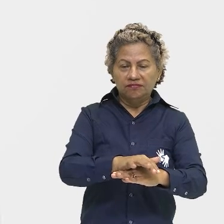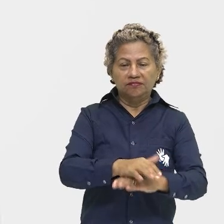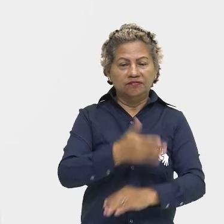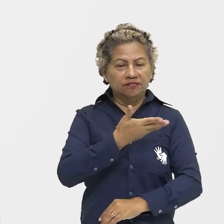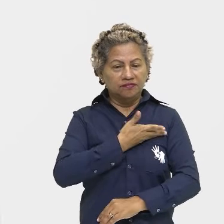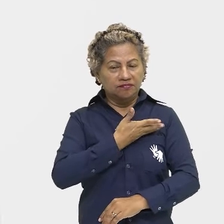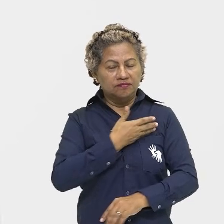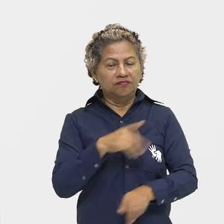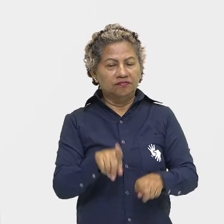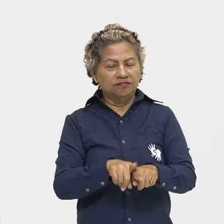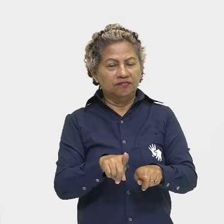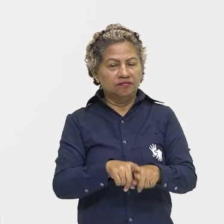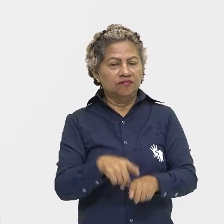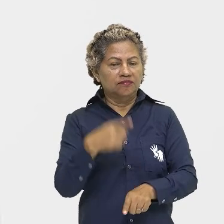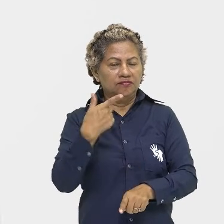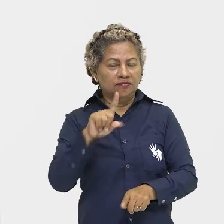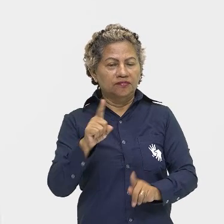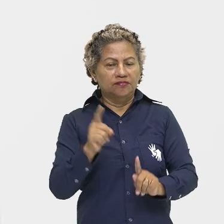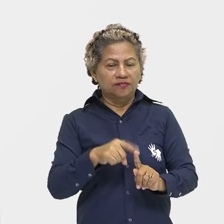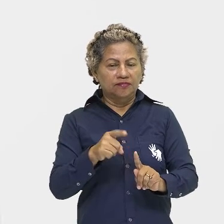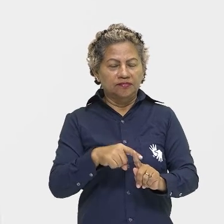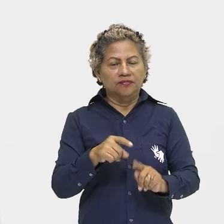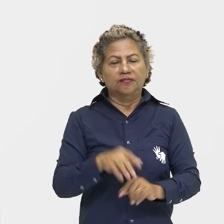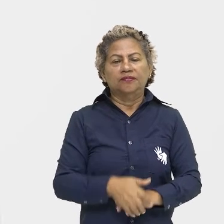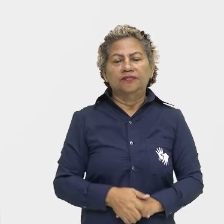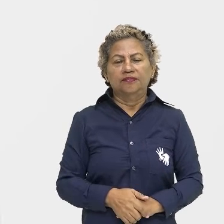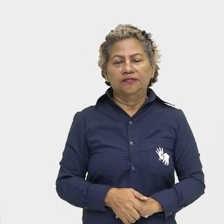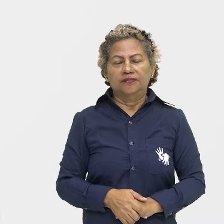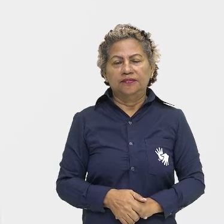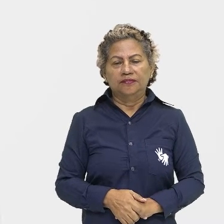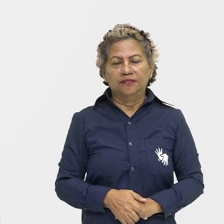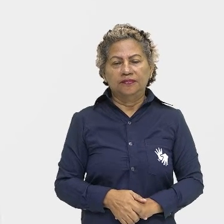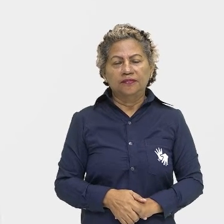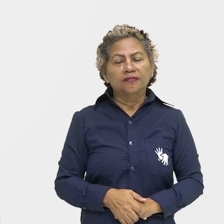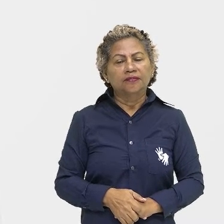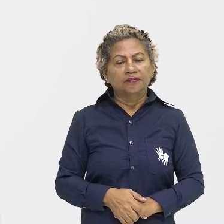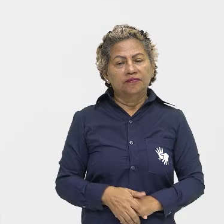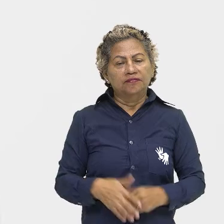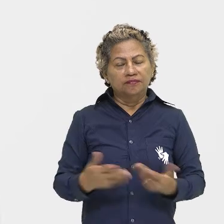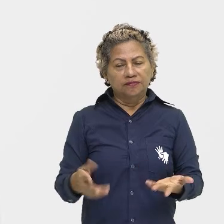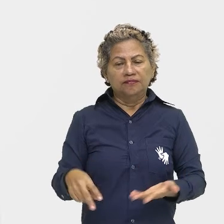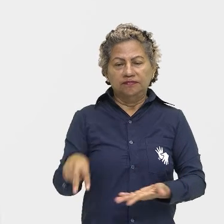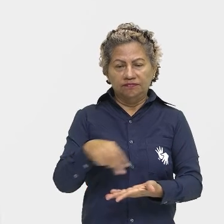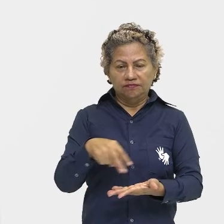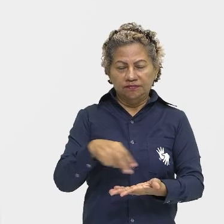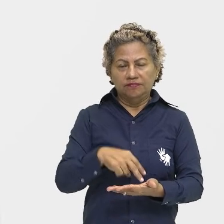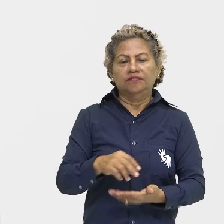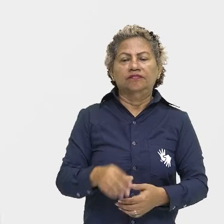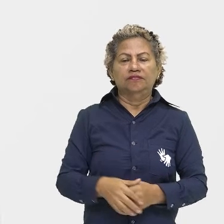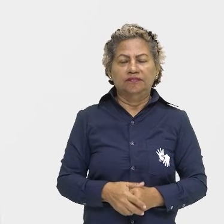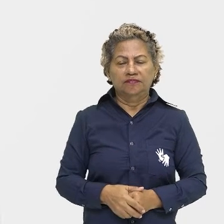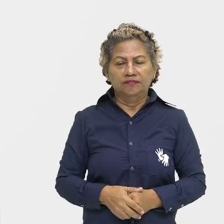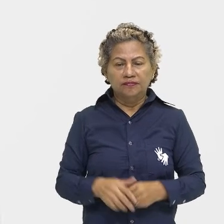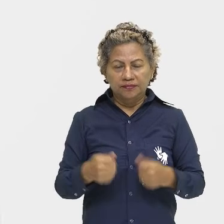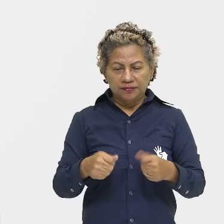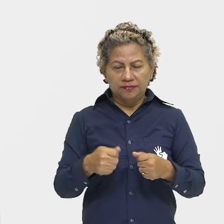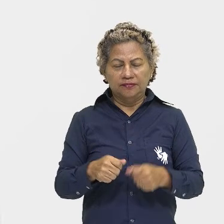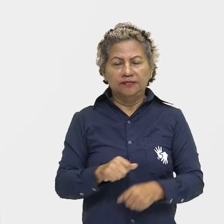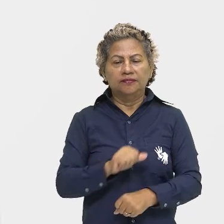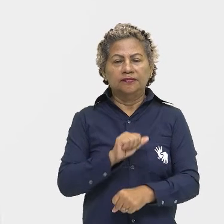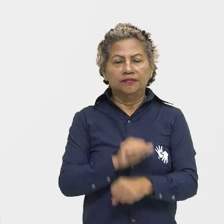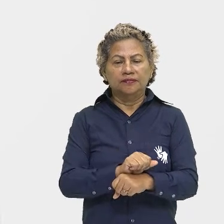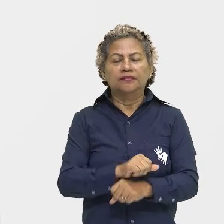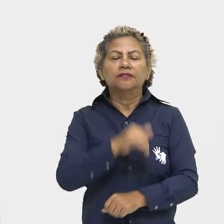o uso de carga, certo? Então, no caso da dança, o alongamento estático está relacionado a você fazer um alongamento parado.